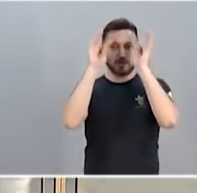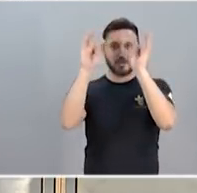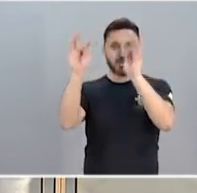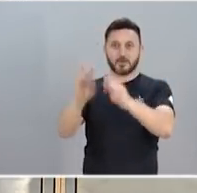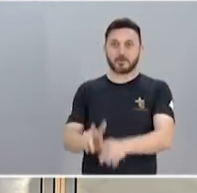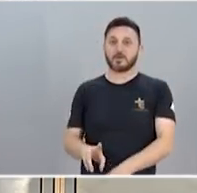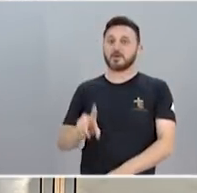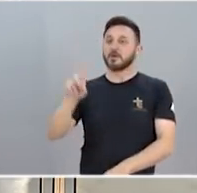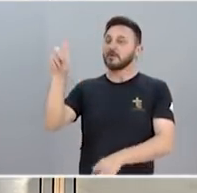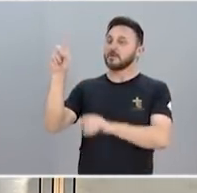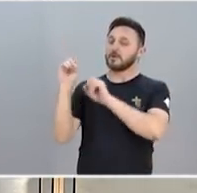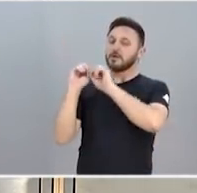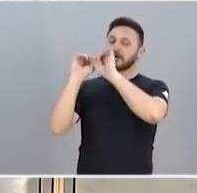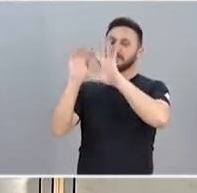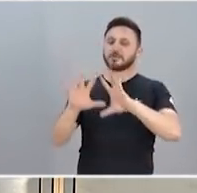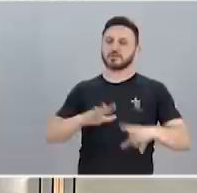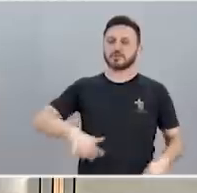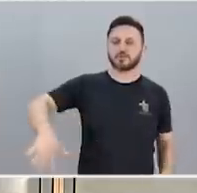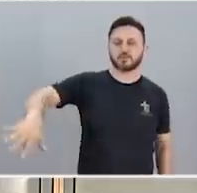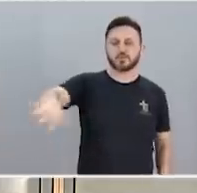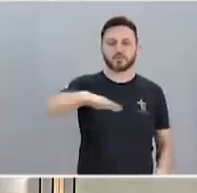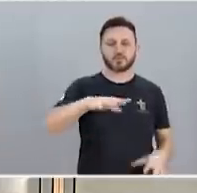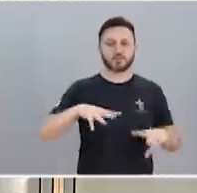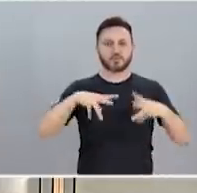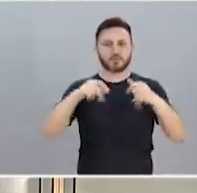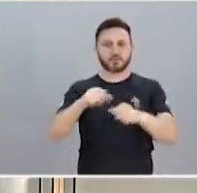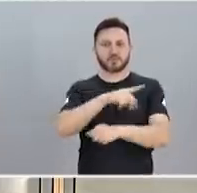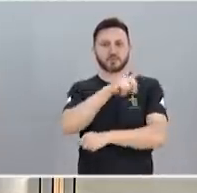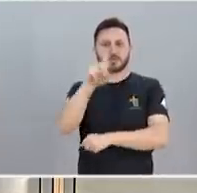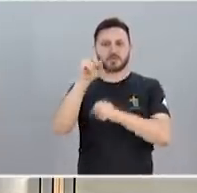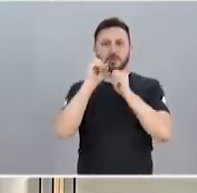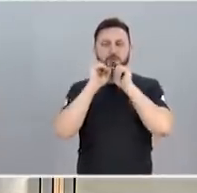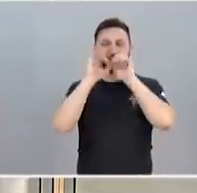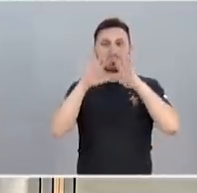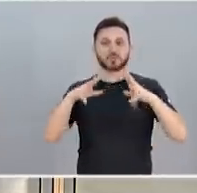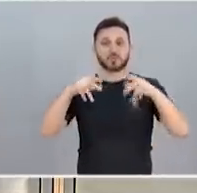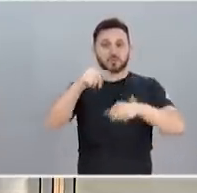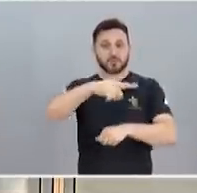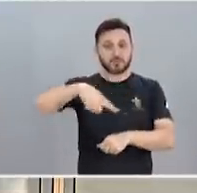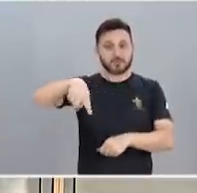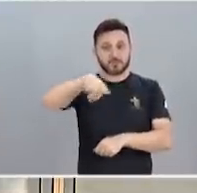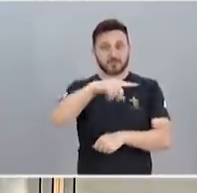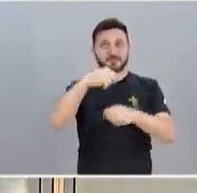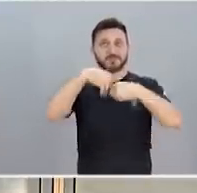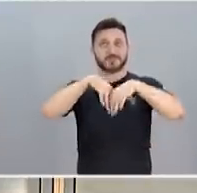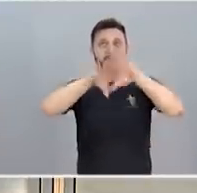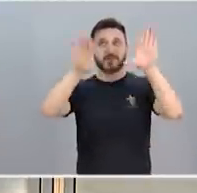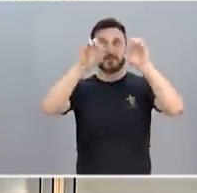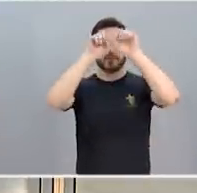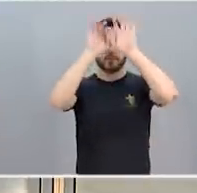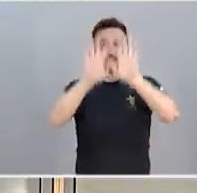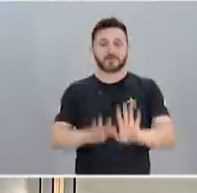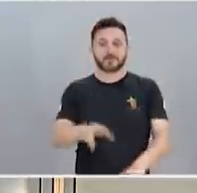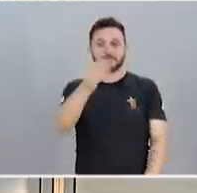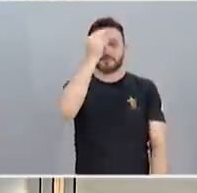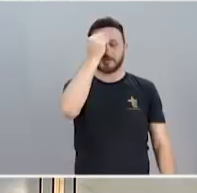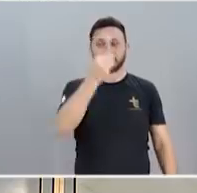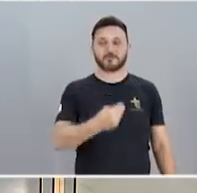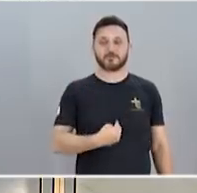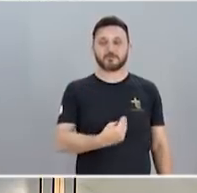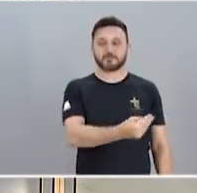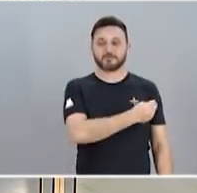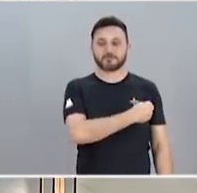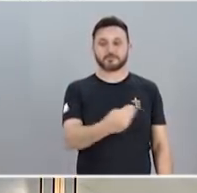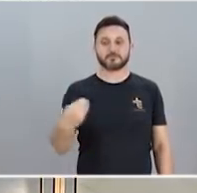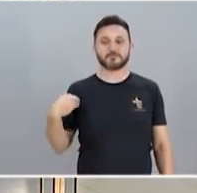Abençoai e santificai a todos nós. Derramai as graças e bênçãos do céu. Em nome do Pai, do Filho,